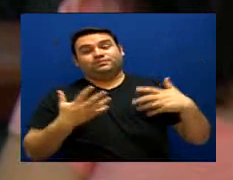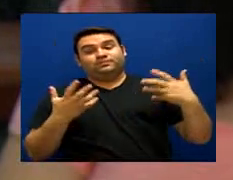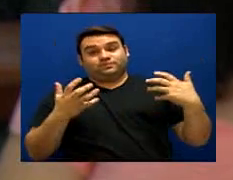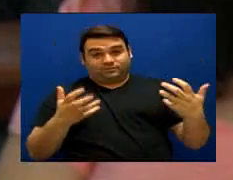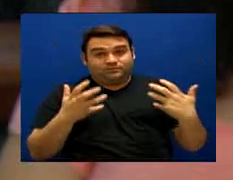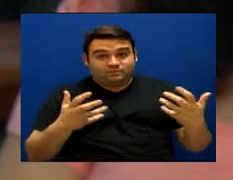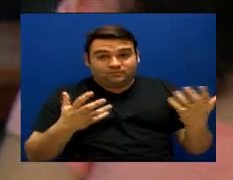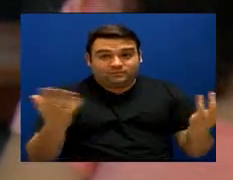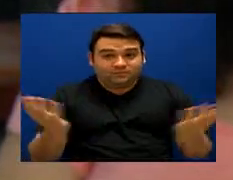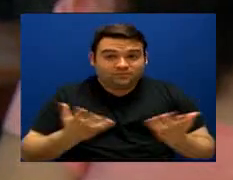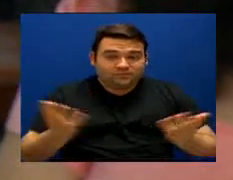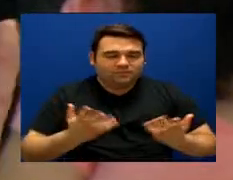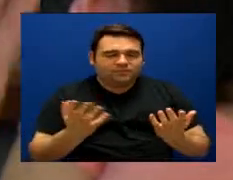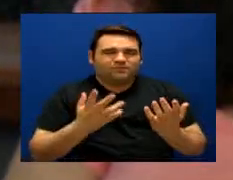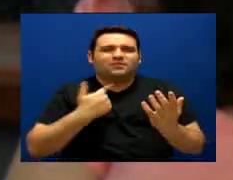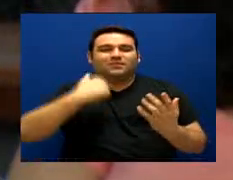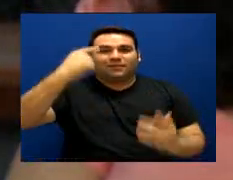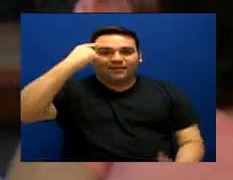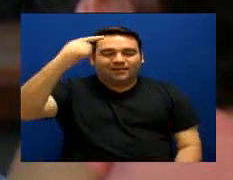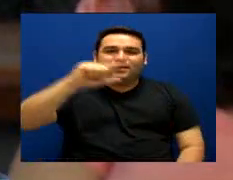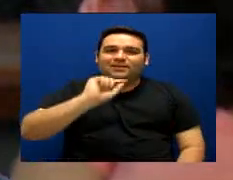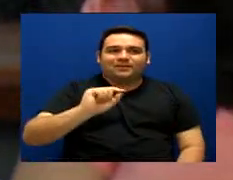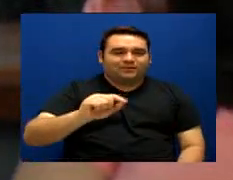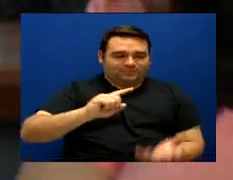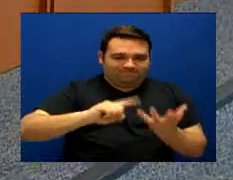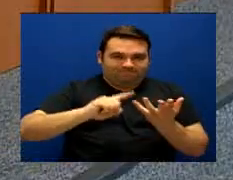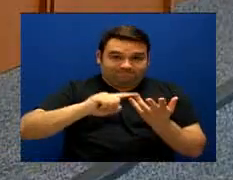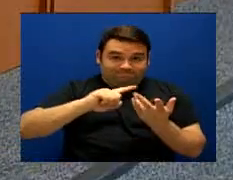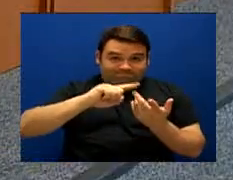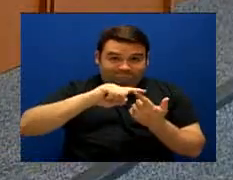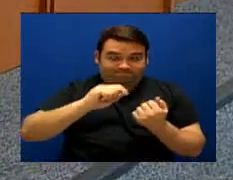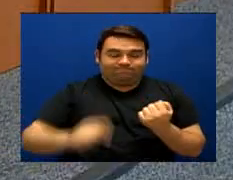só de lembrar algumas coisas.